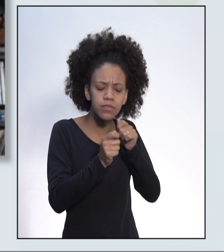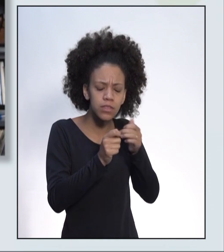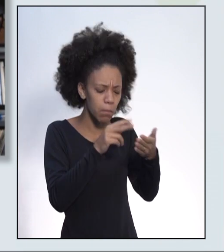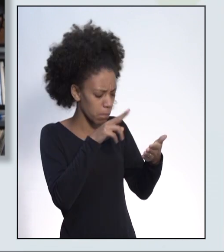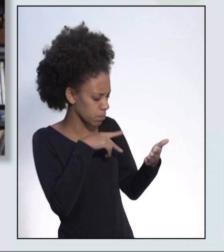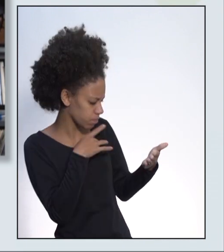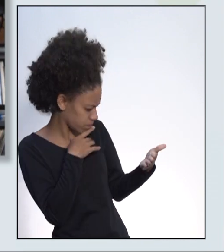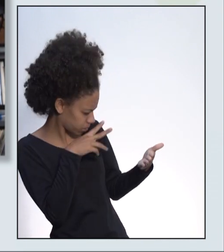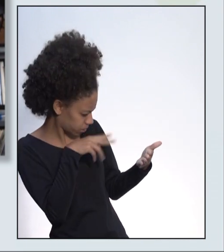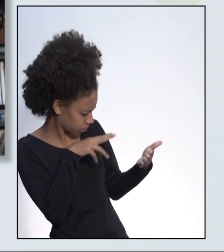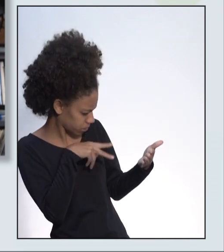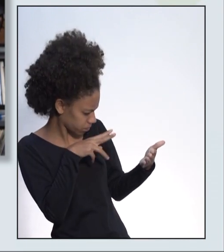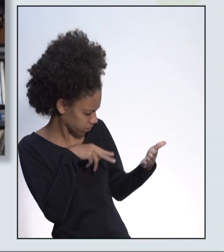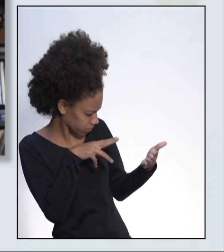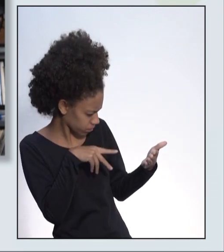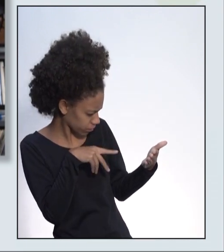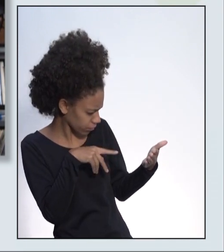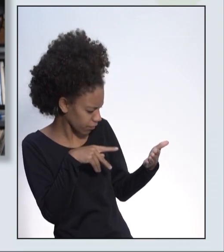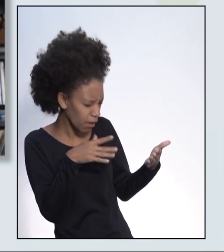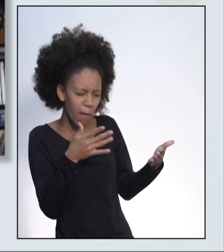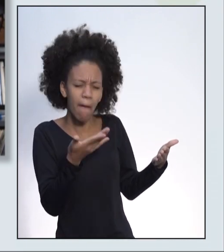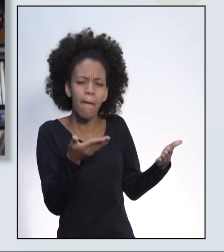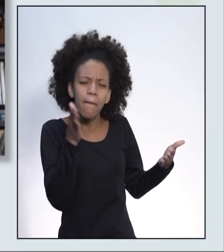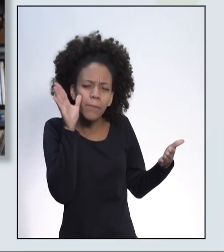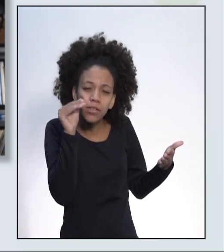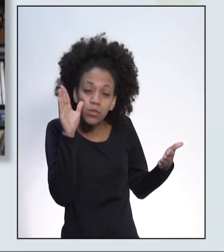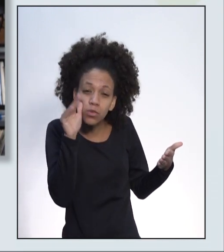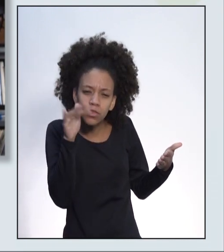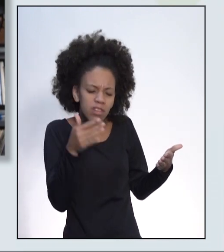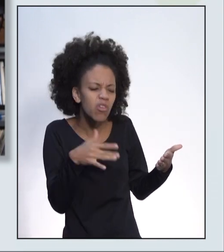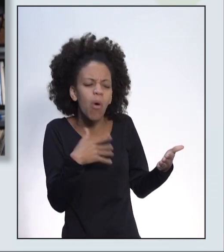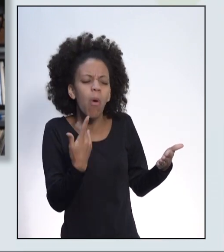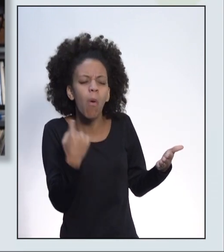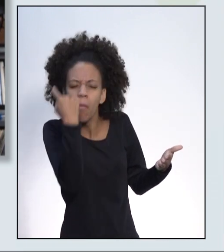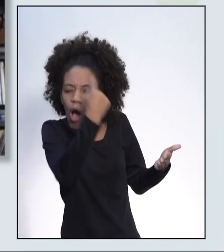podem ficar curiosas de querer saber como é a cara dessa pessoa que está falando.